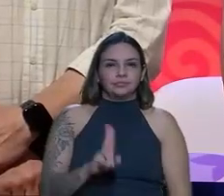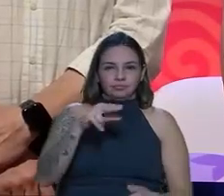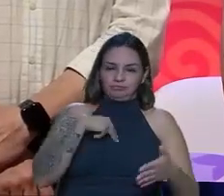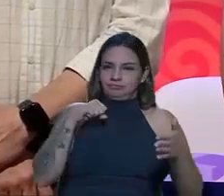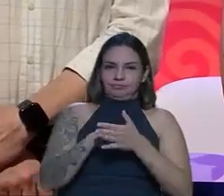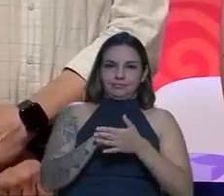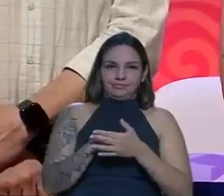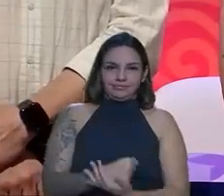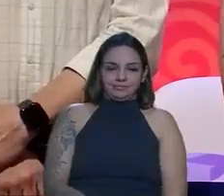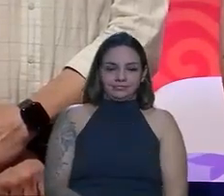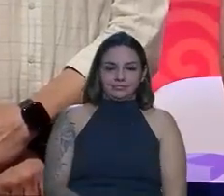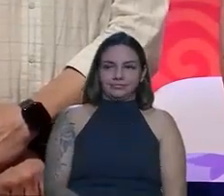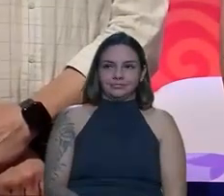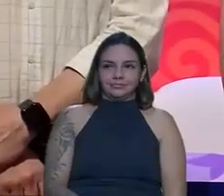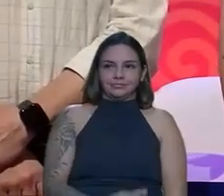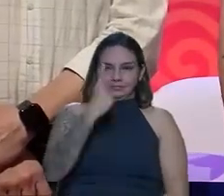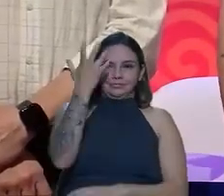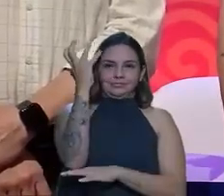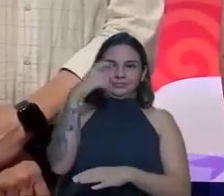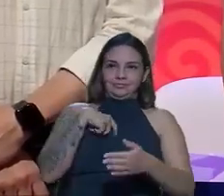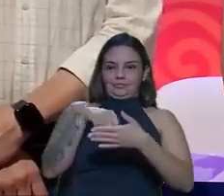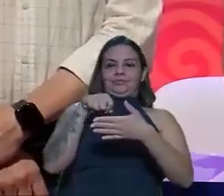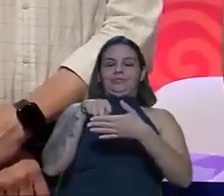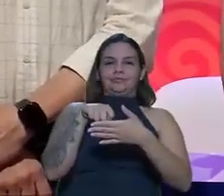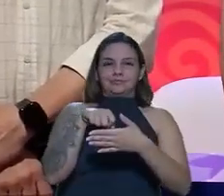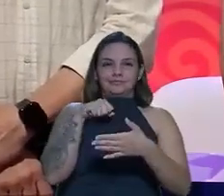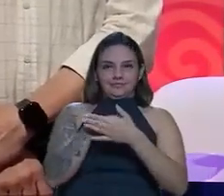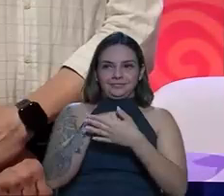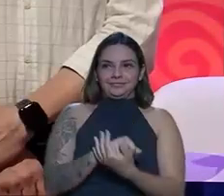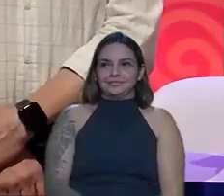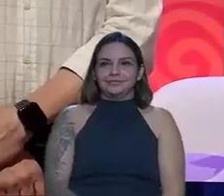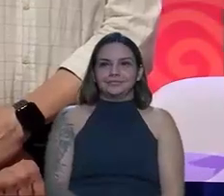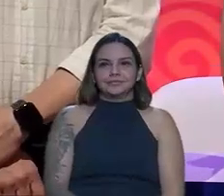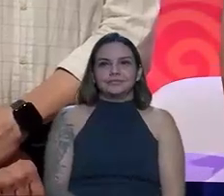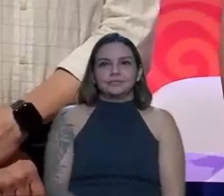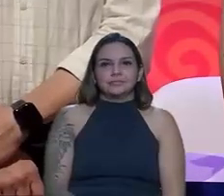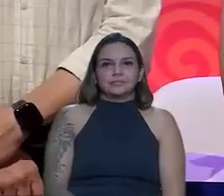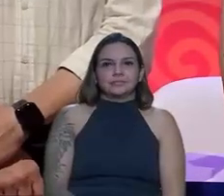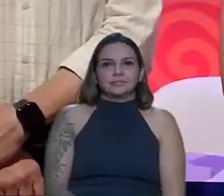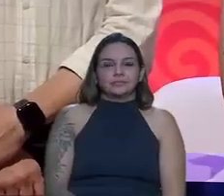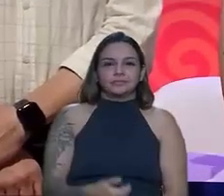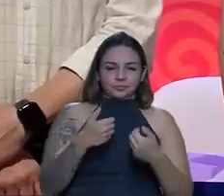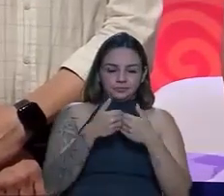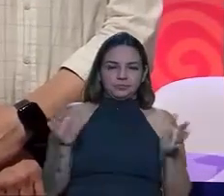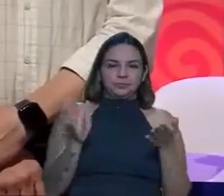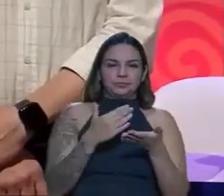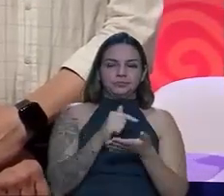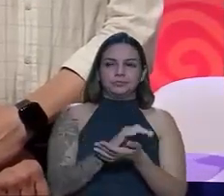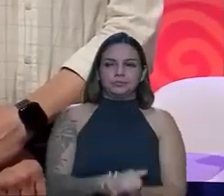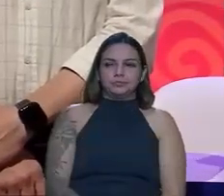bati. Fora uma árvore, uma vez que eu dei uma ré. Fora disso, o resto. Então, vamos abrir esse